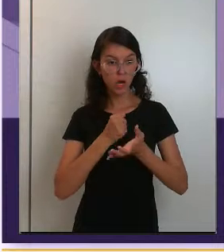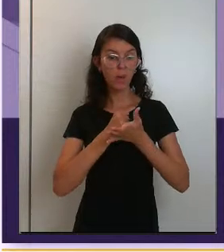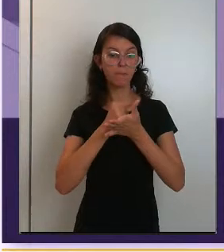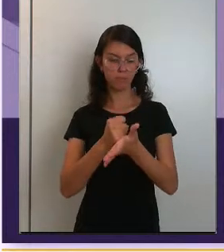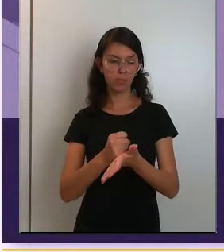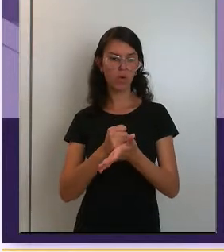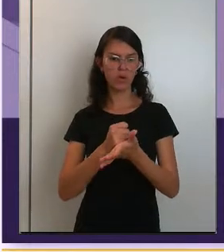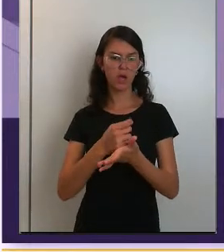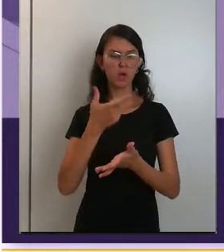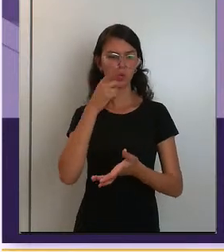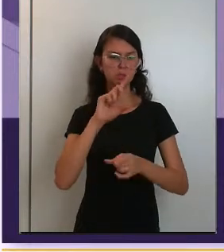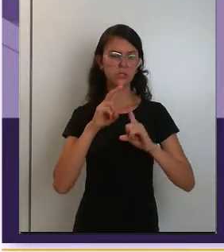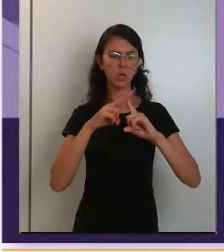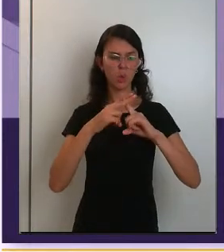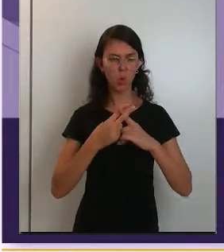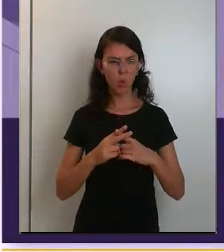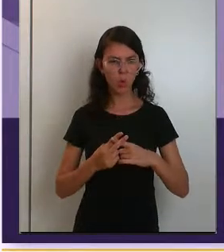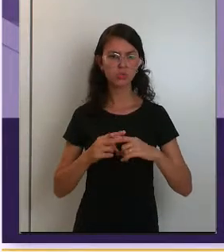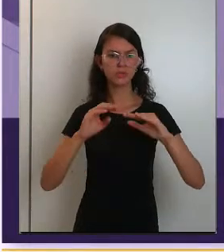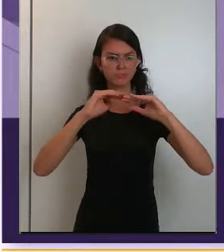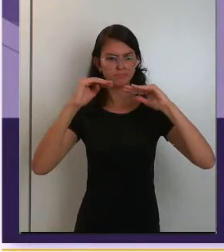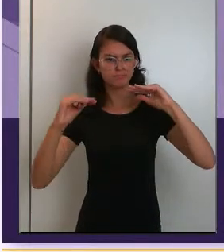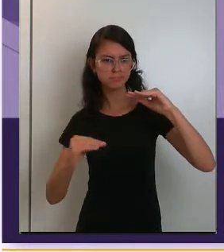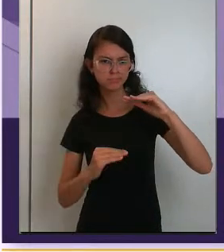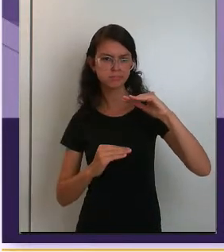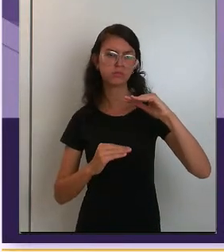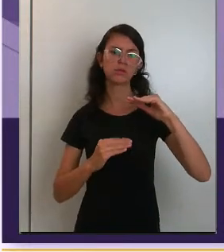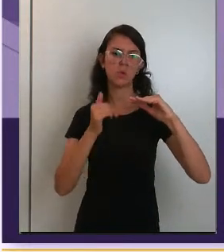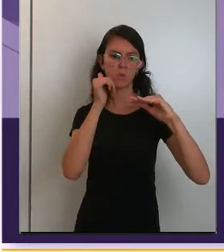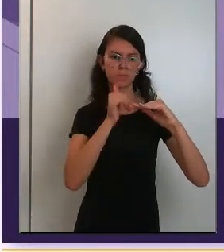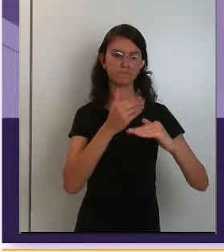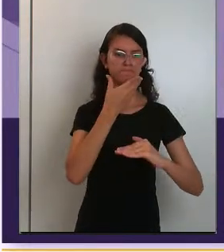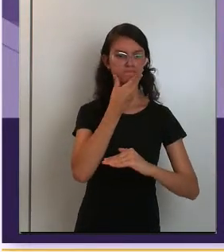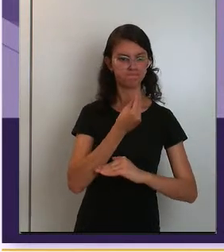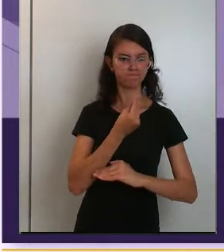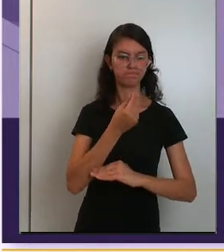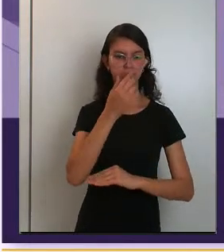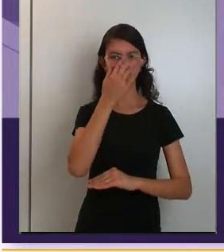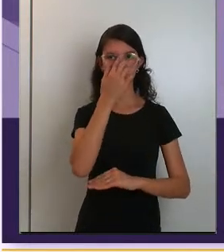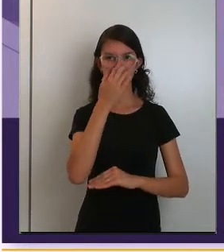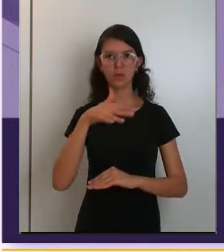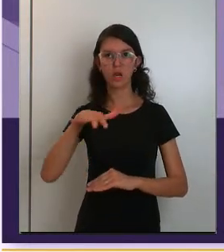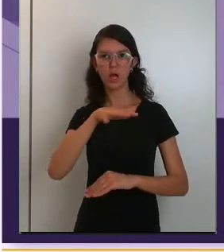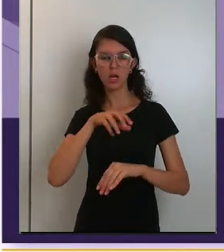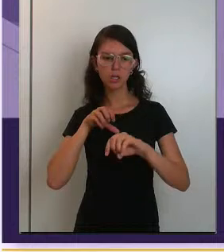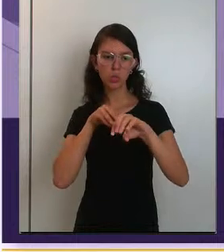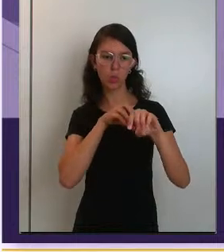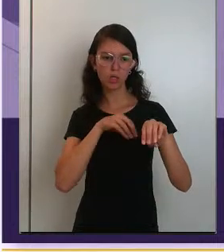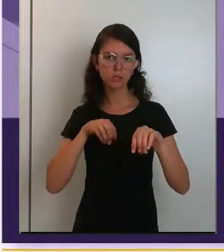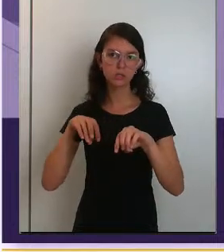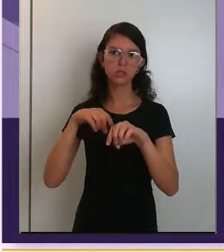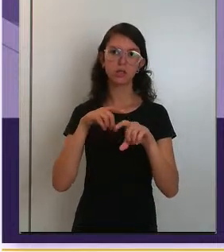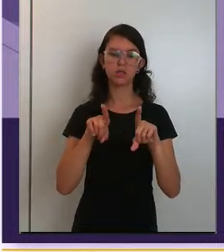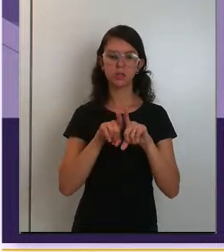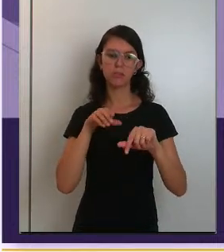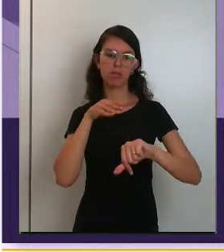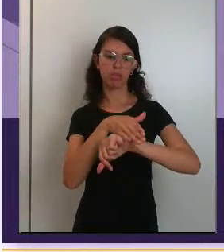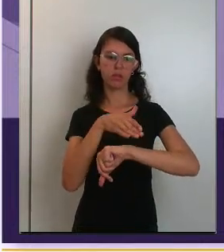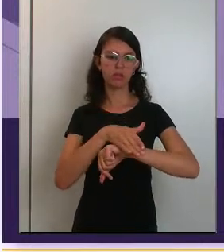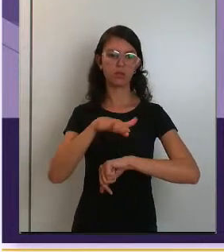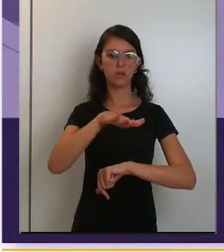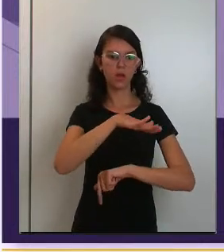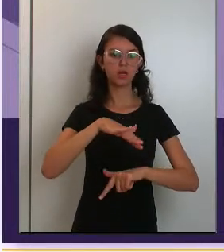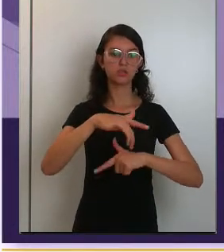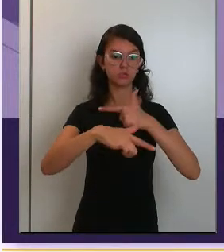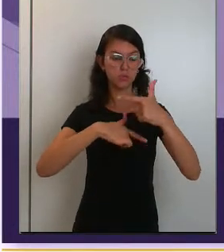de corrigir essas distorções históricas, né? Proporcionar educação, a entrada no mercado de trabalho,